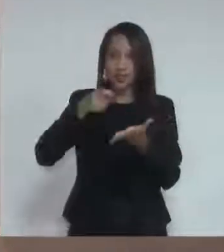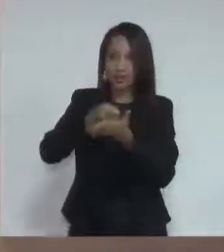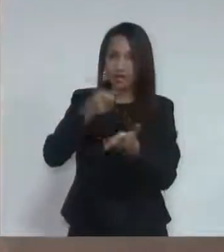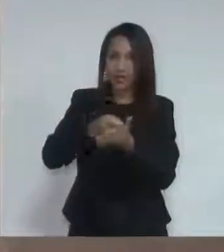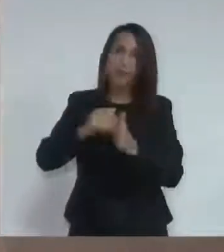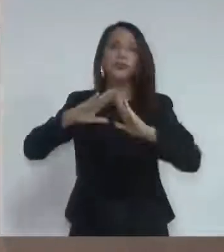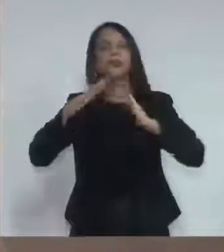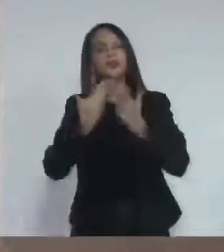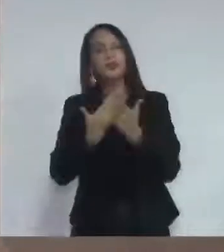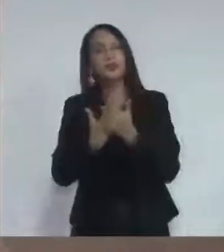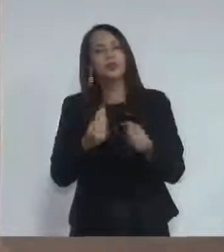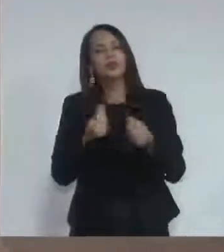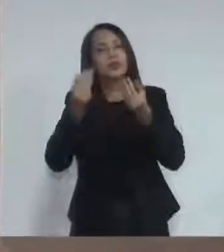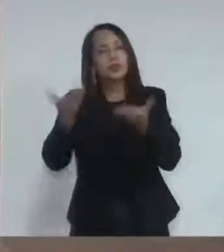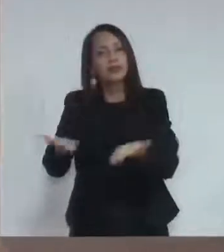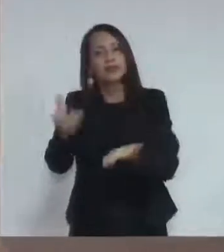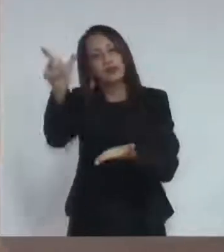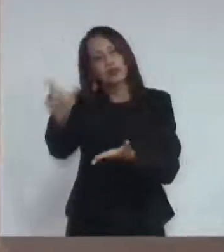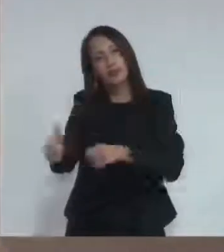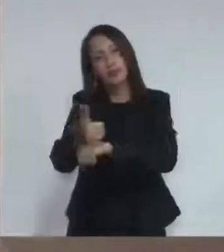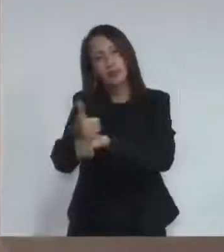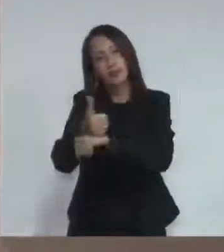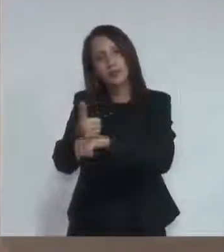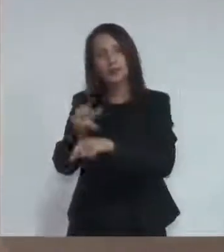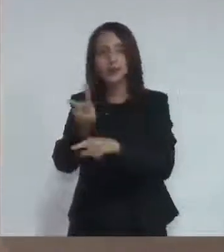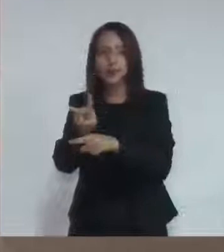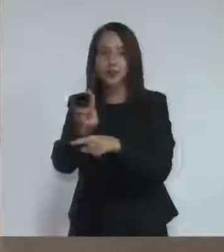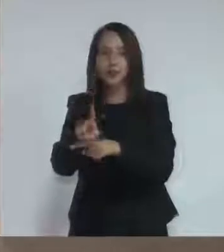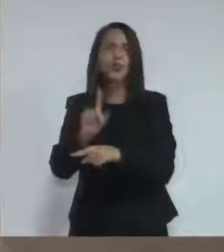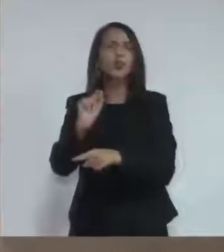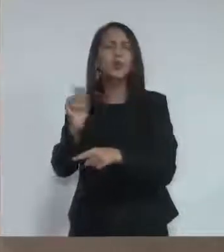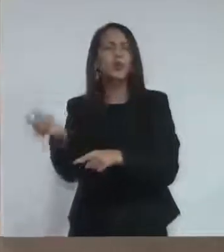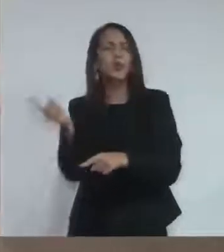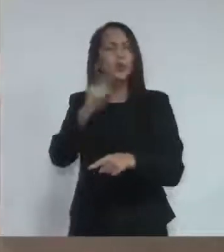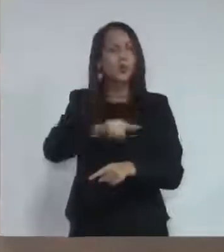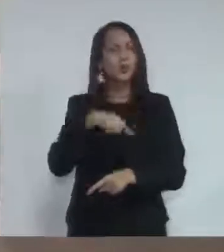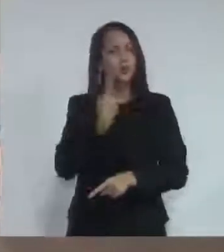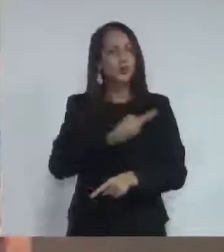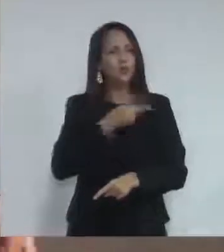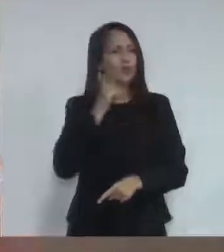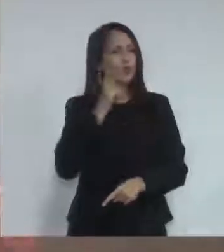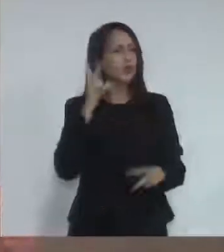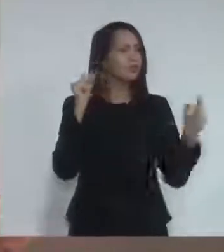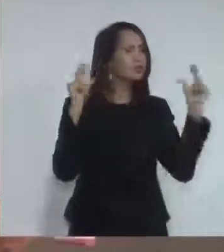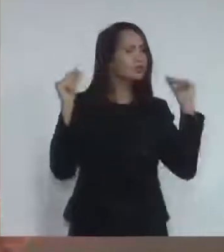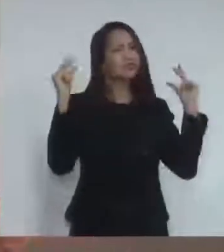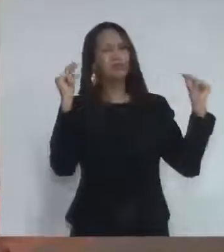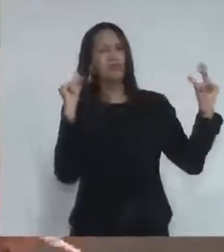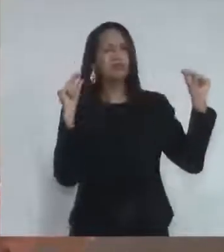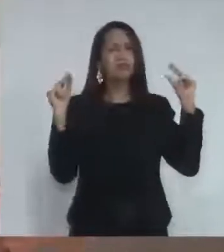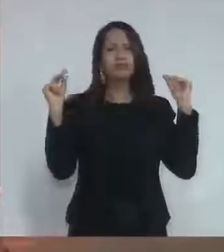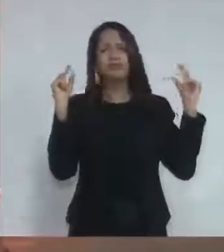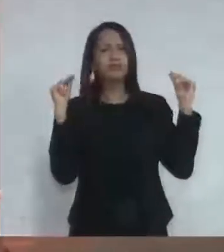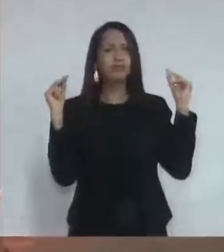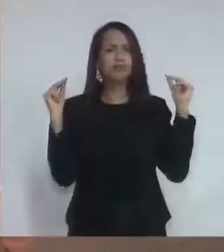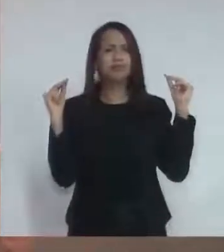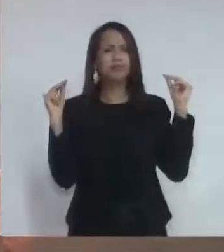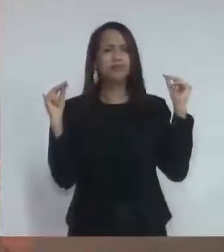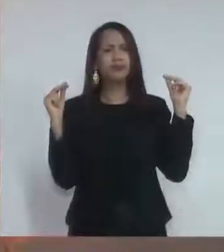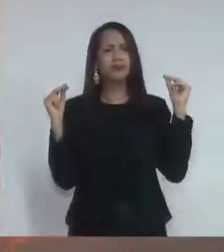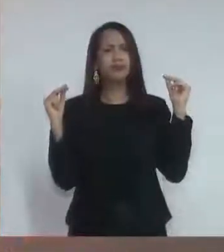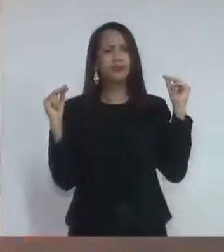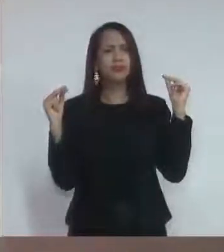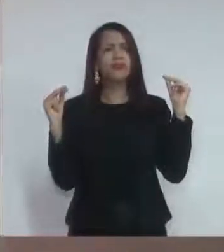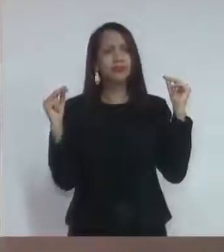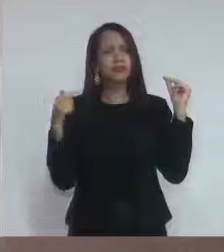a oferecerem cuidadores. Então vamos trazer para a nossa realidade. O que eu tenho ouvido nas conversas informais que